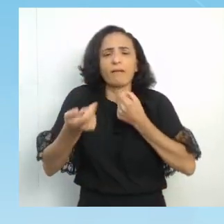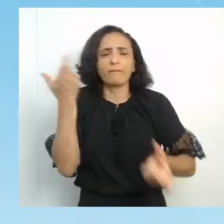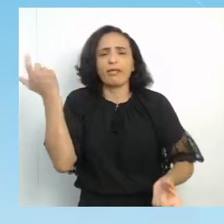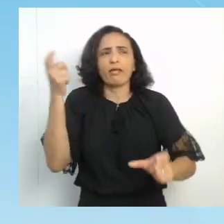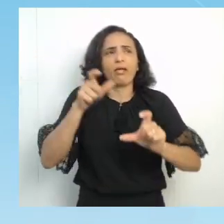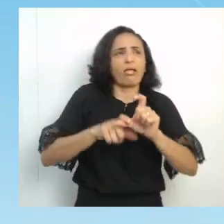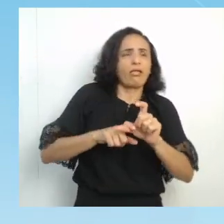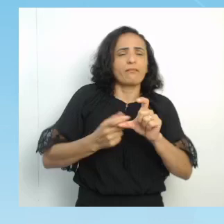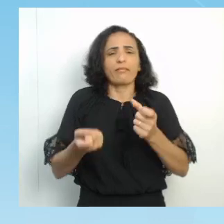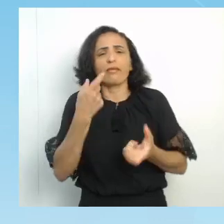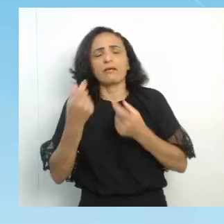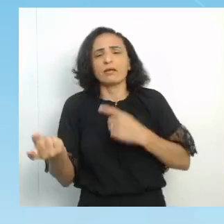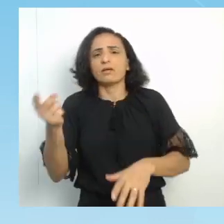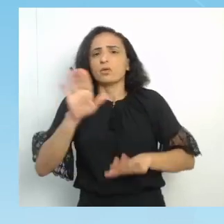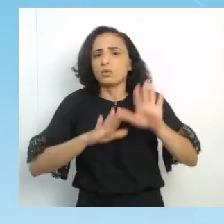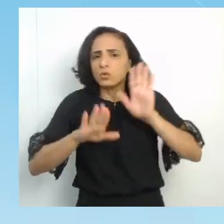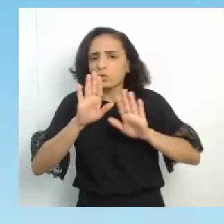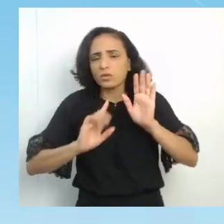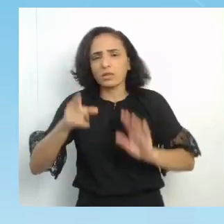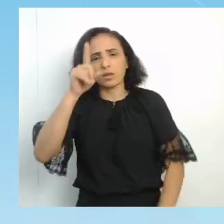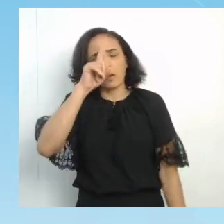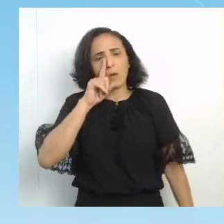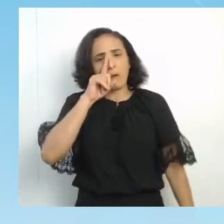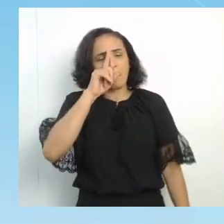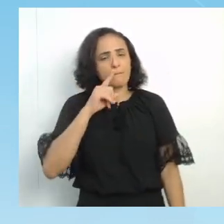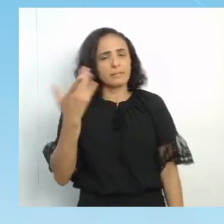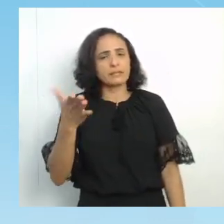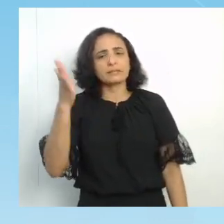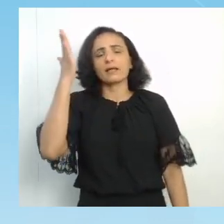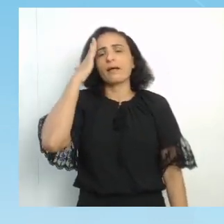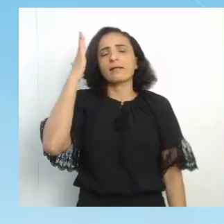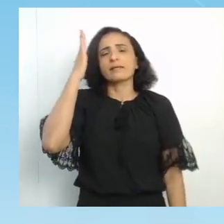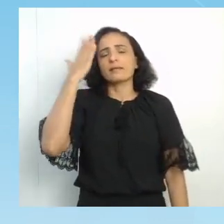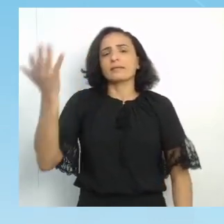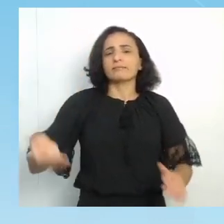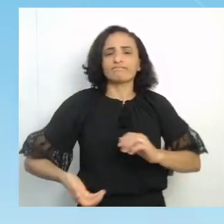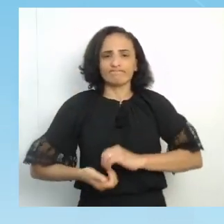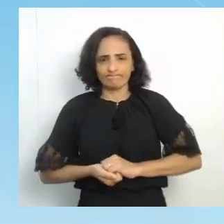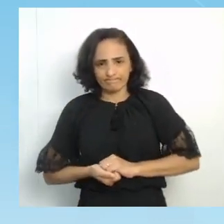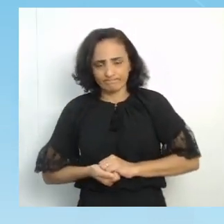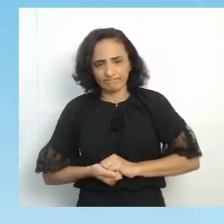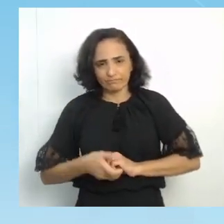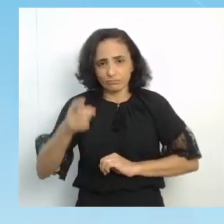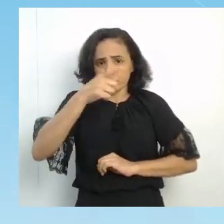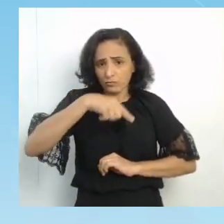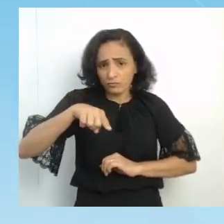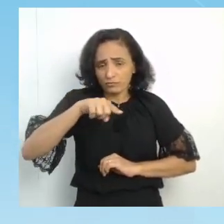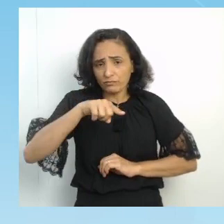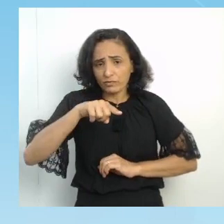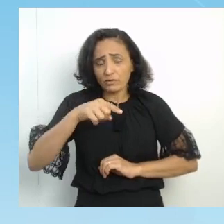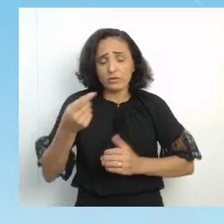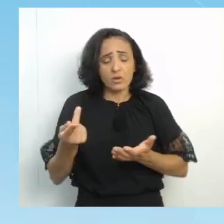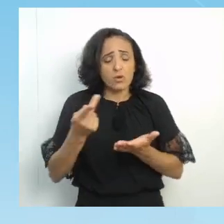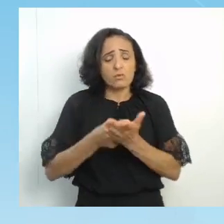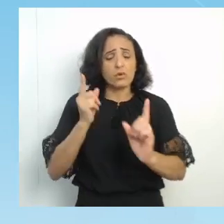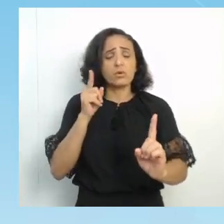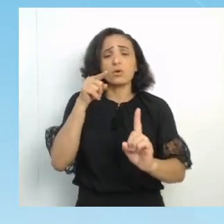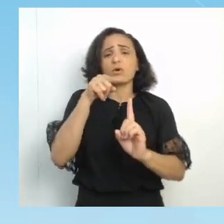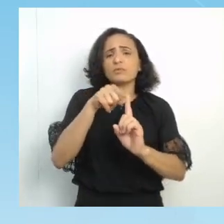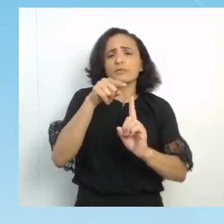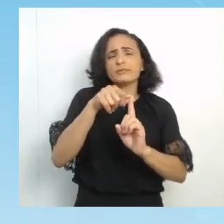ser realizada de modo consciente e restrito, a fim de evitar